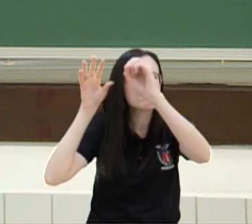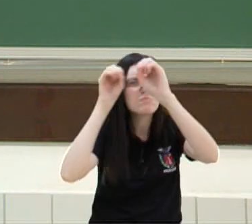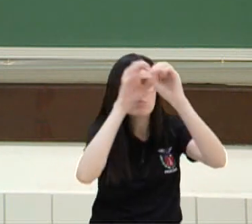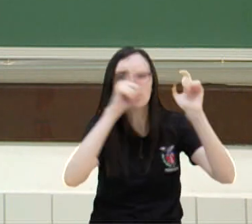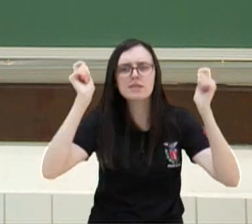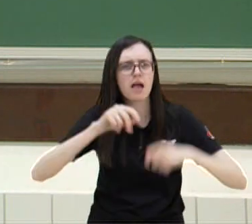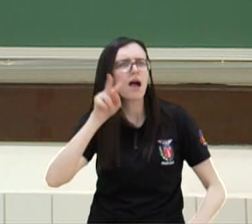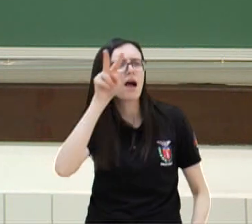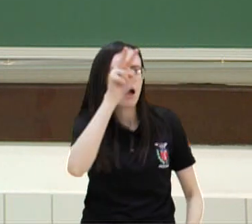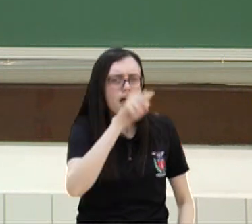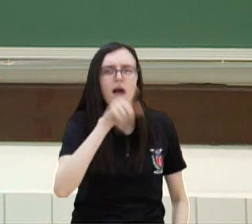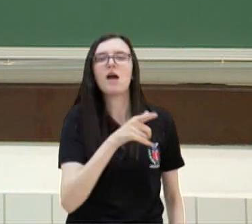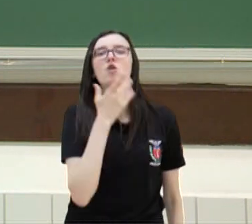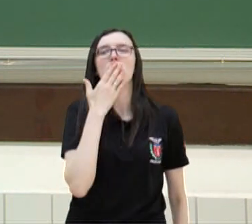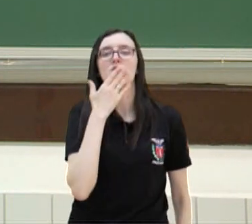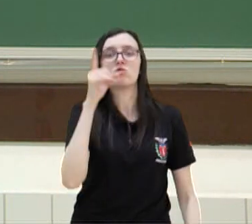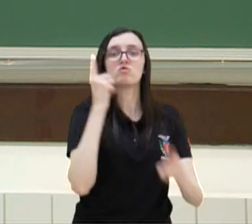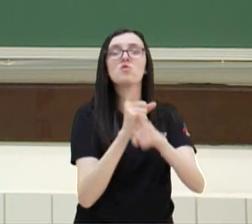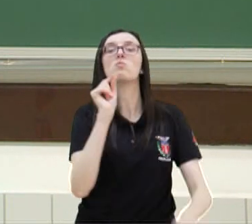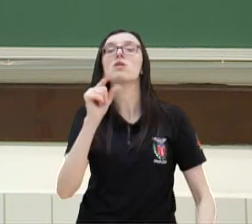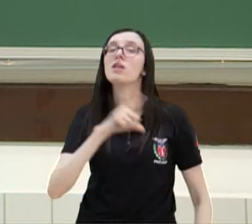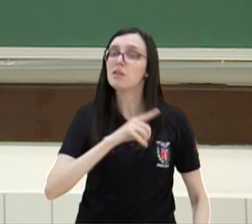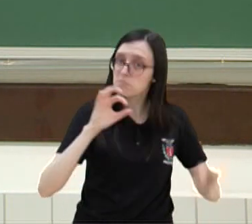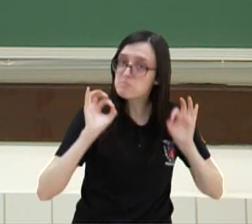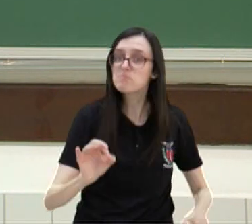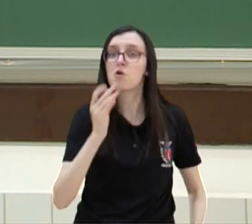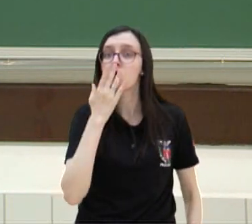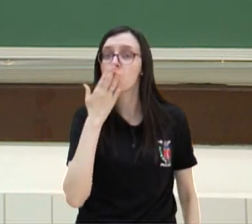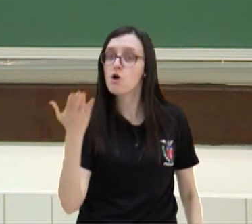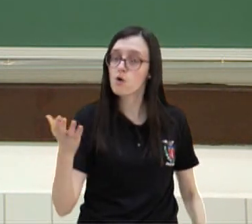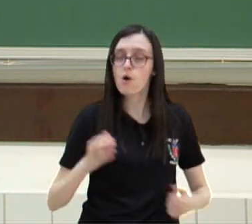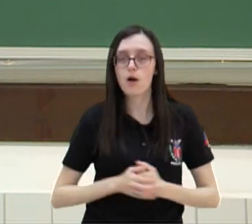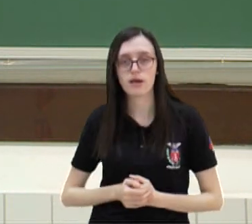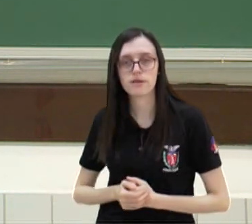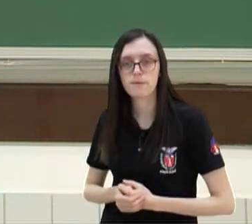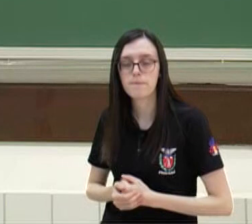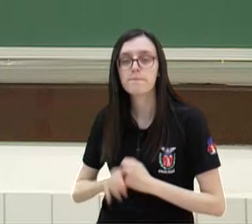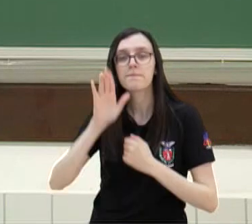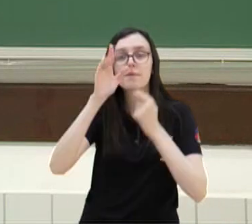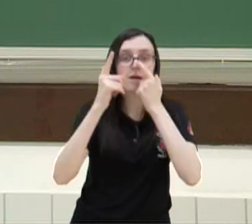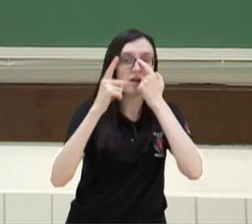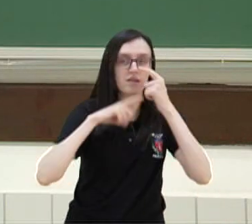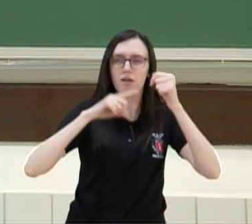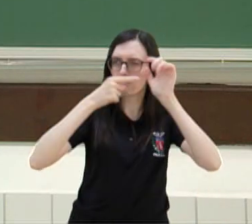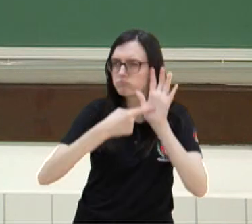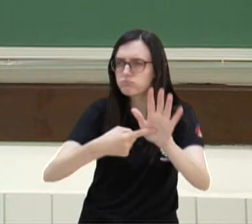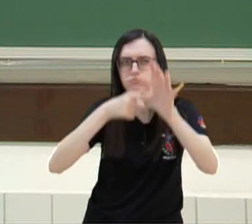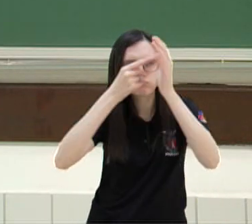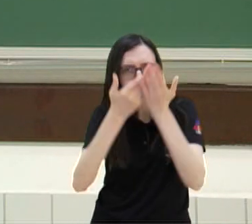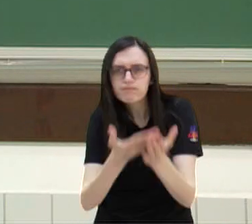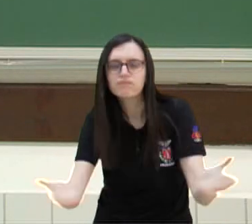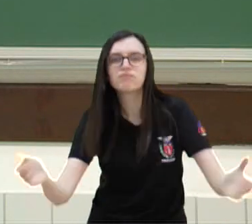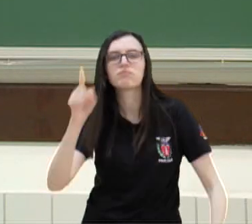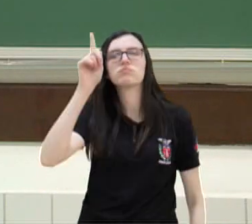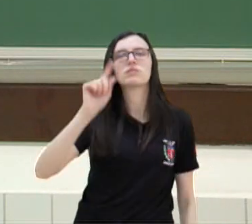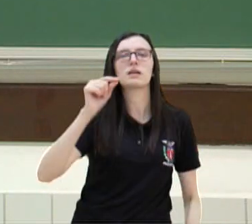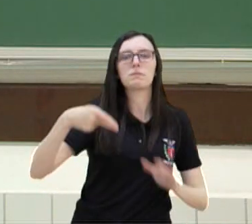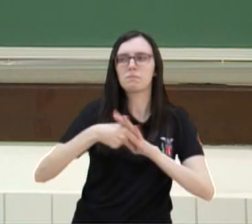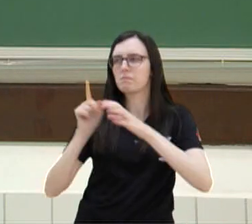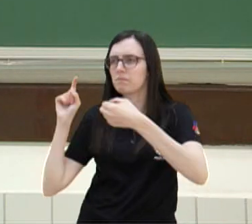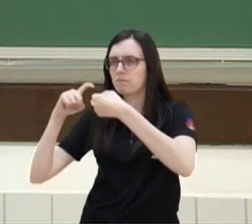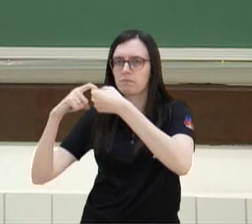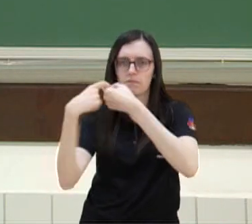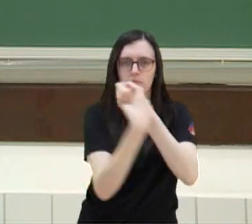quanto as gregas. E ele acabou descobrindo que tinha um pigmento sim. E em uma grande exposição com parceria